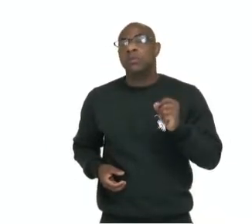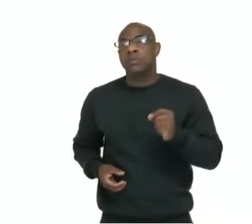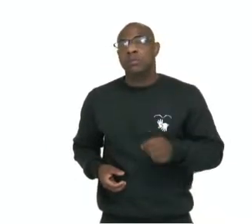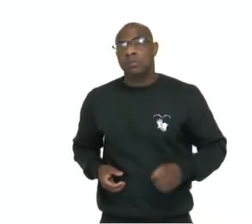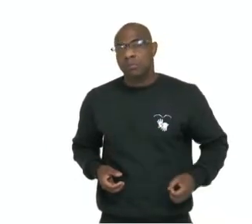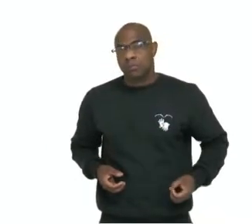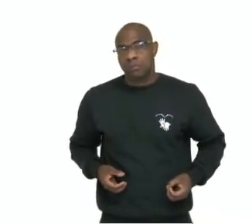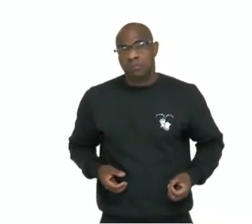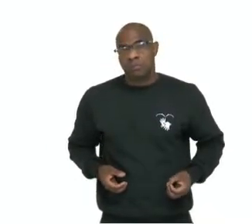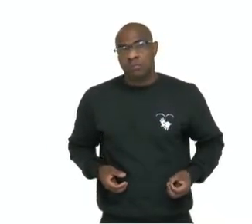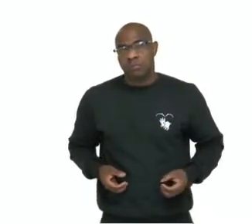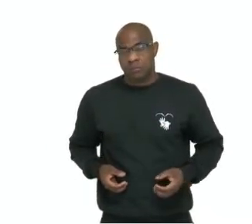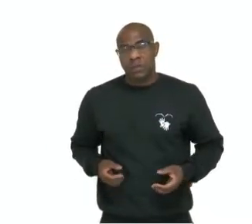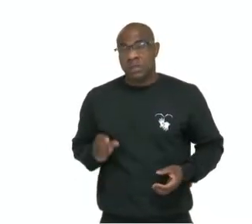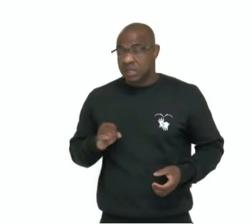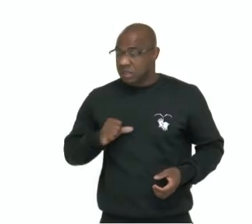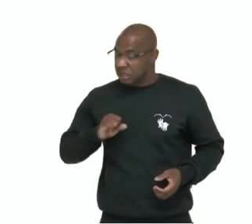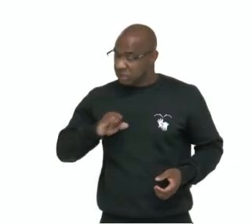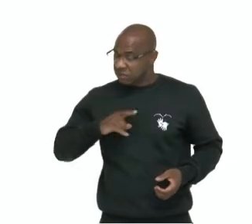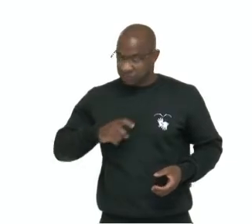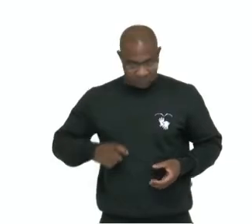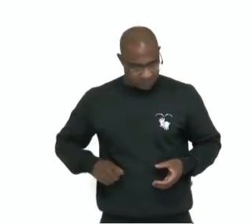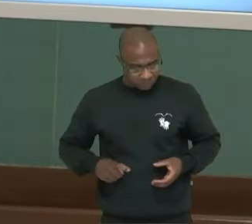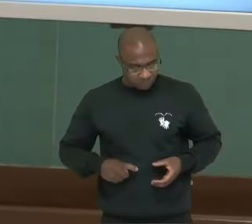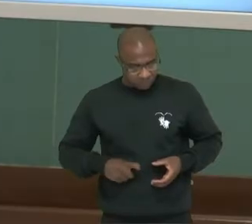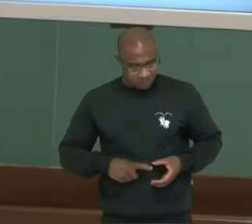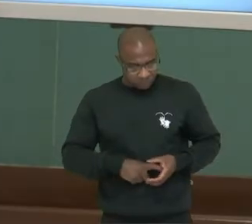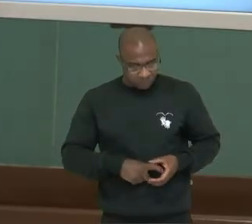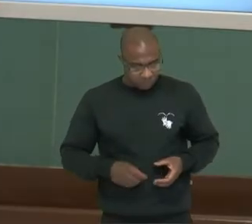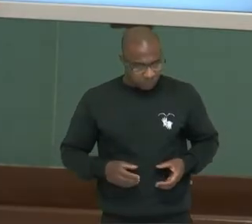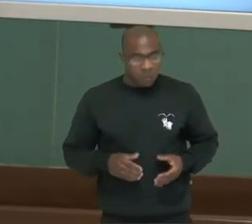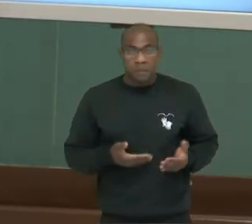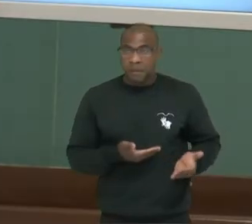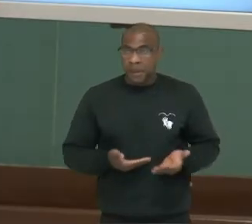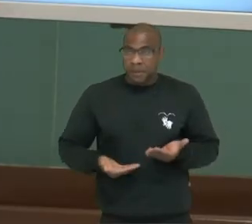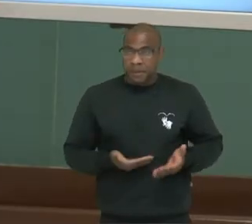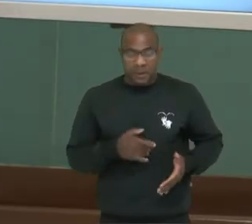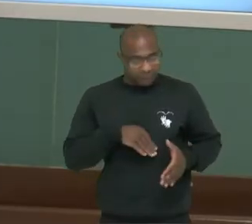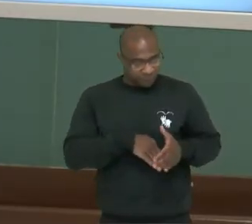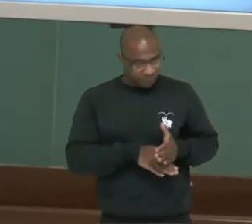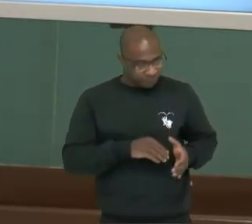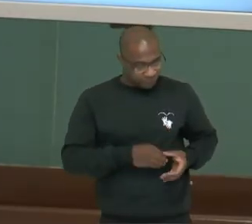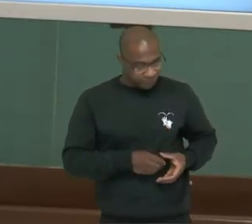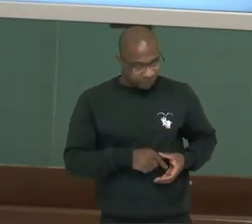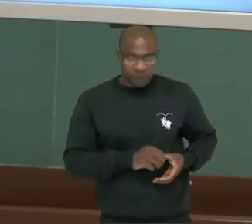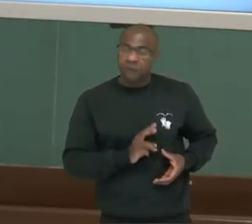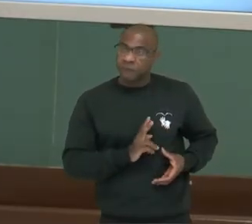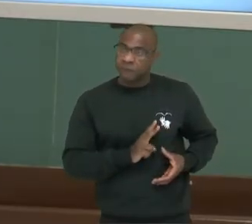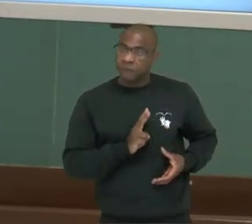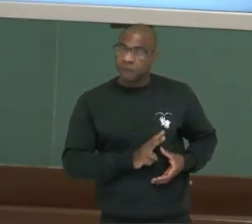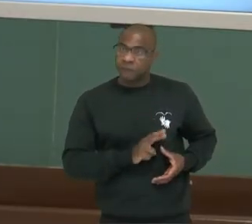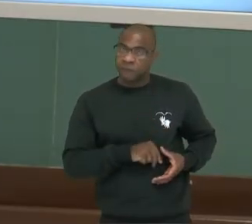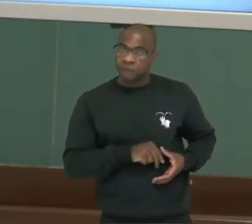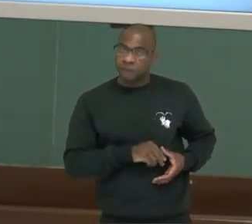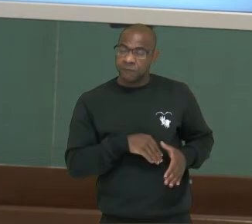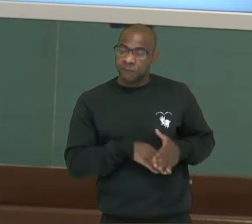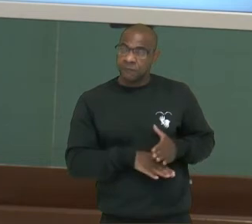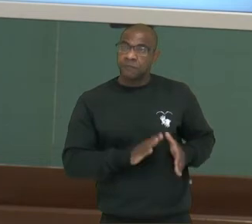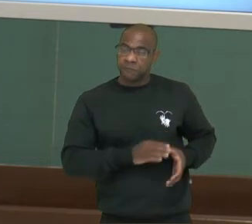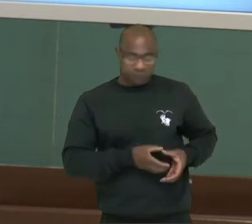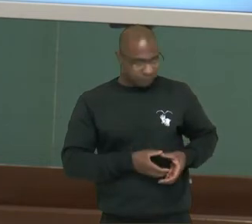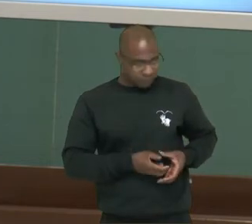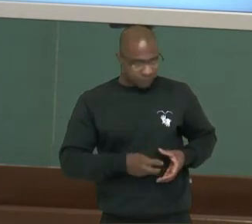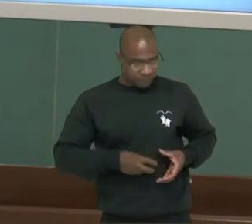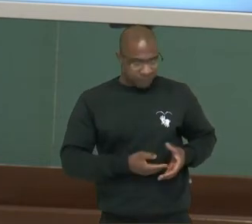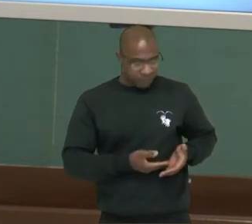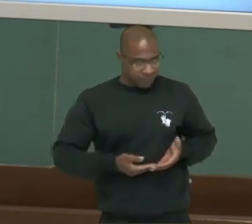se ocorrer uma fecundação, o bebezinho possa ficar ali, né? E quem que produz essa progesterona